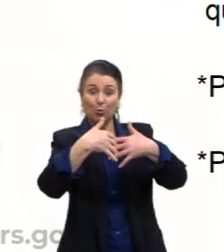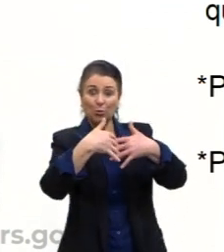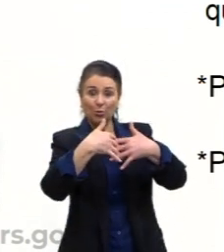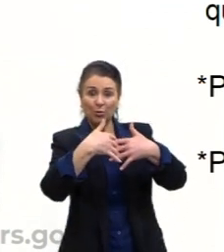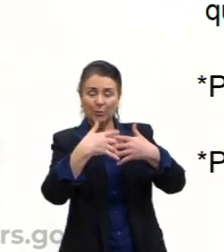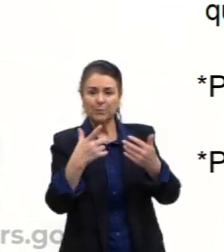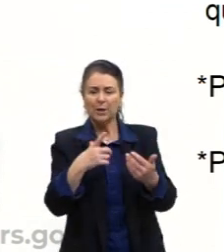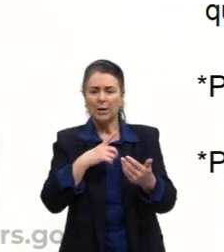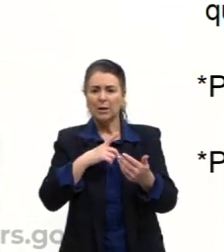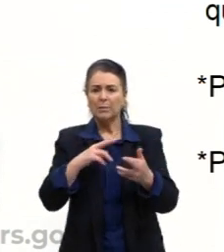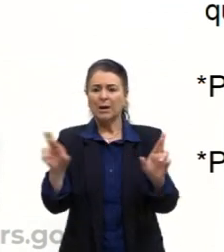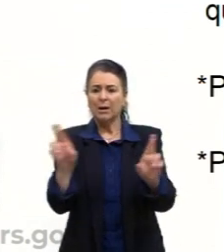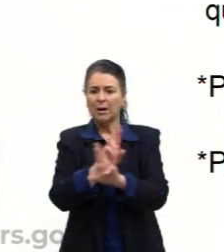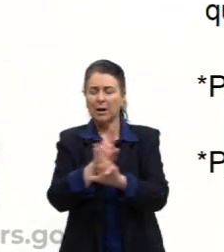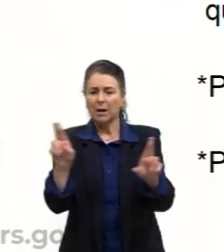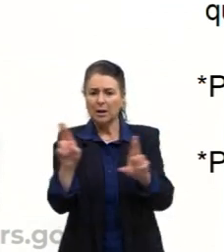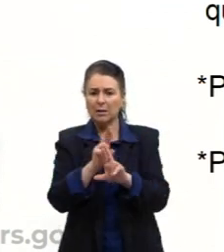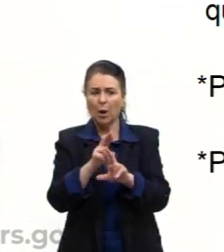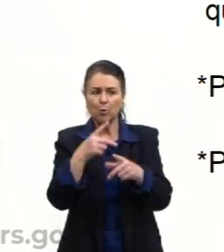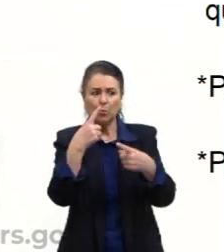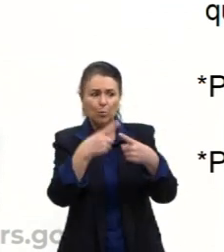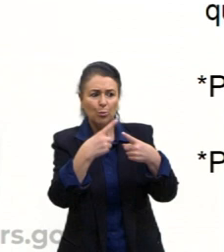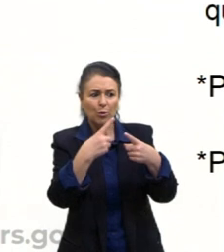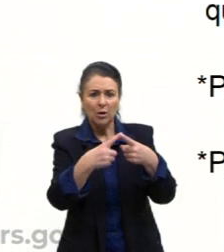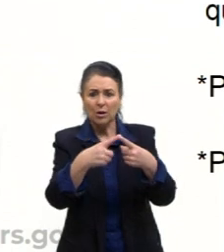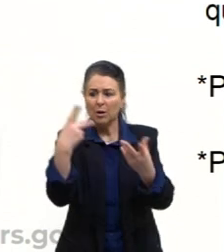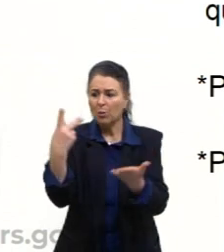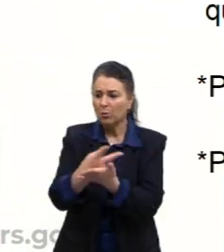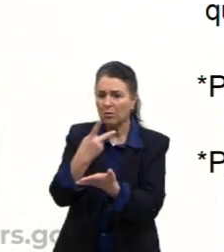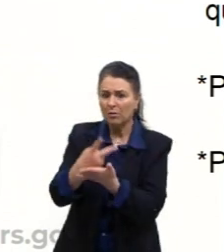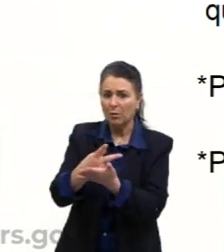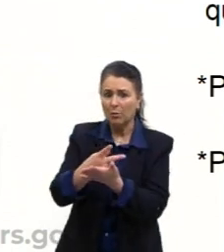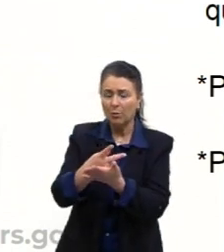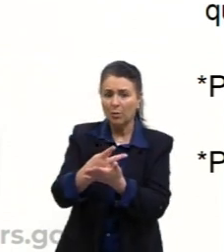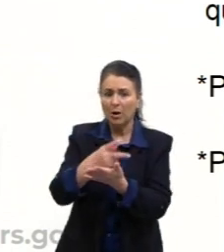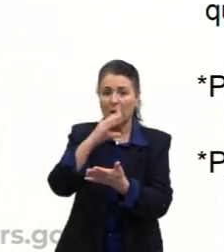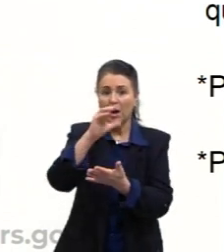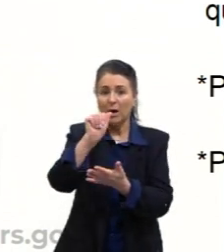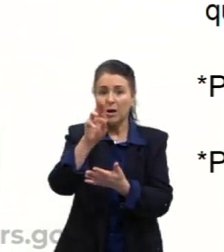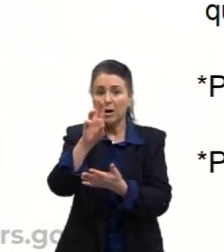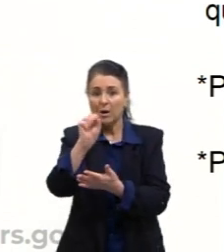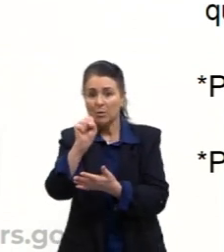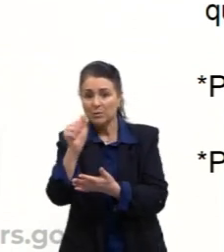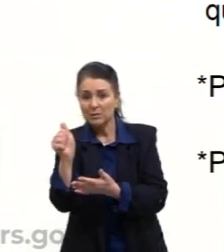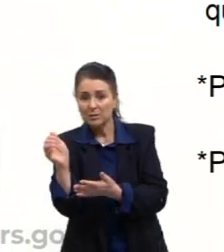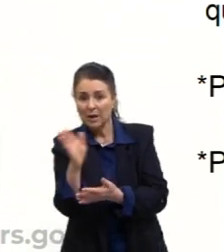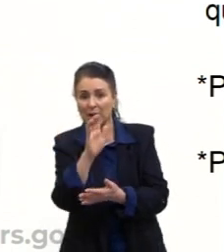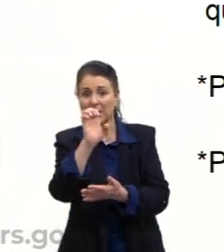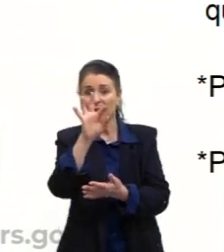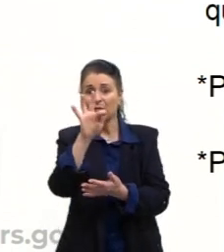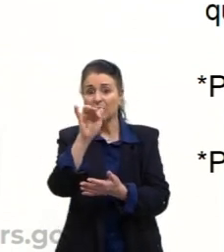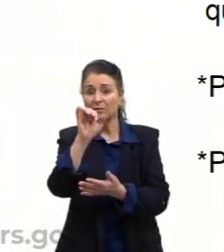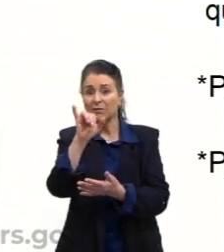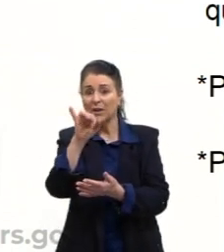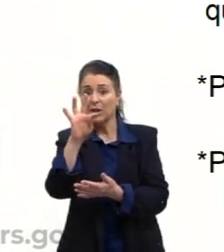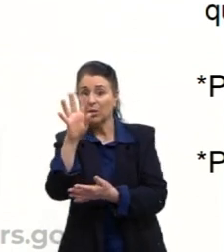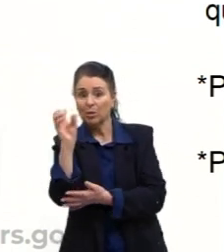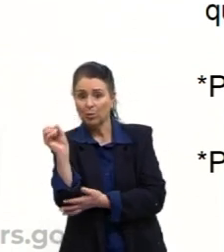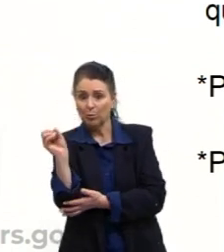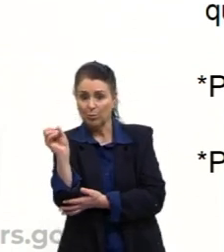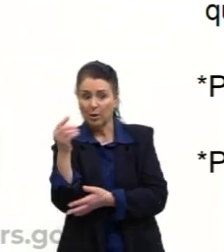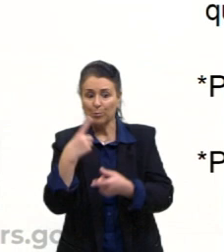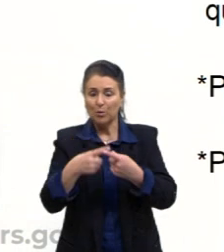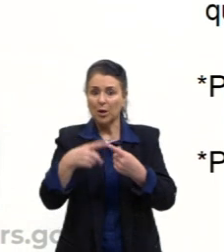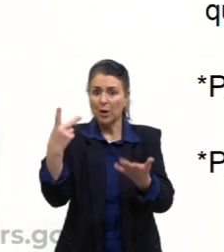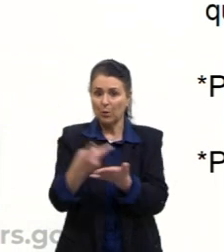relação de causa e efeito nós já vimos também essa relação causa efeito aqui nas nossas aulas né sempre uma